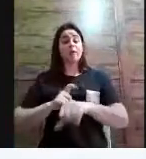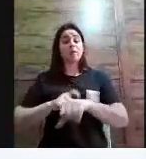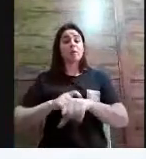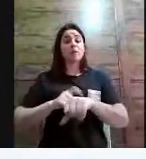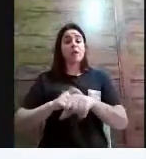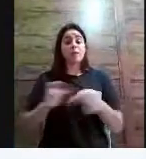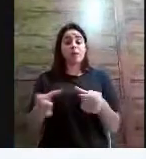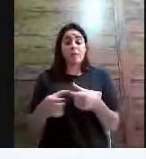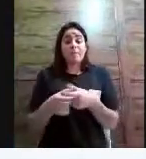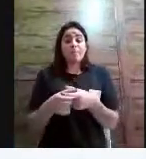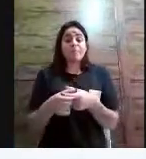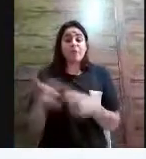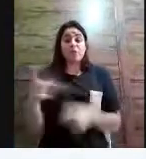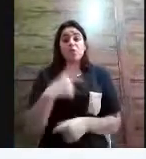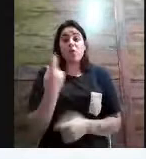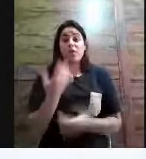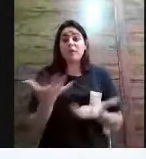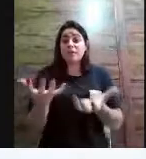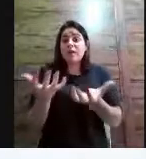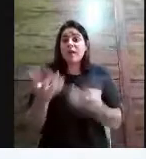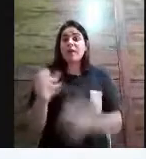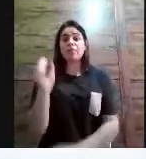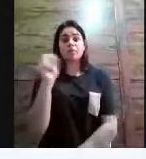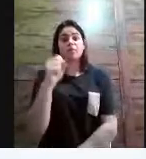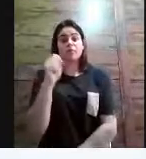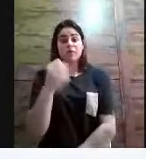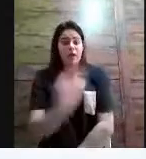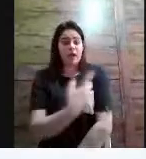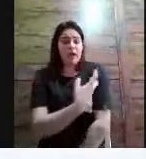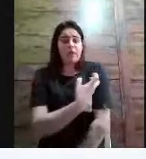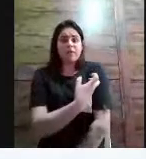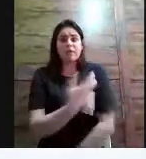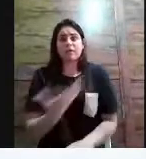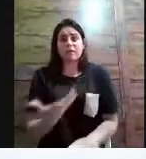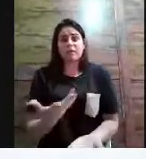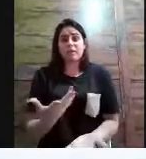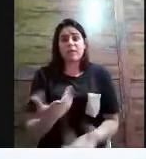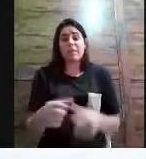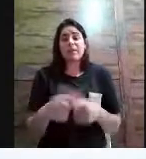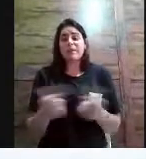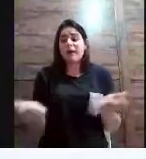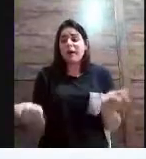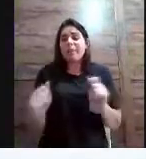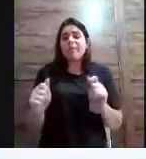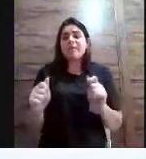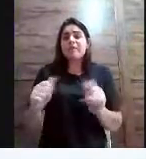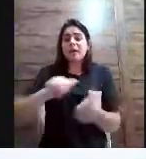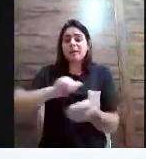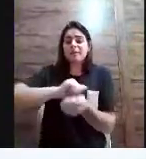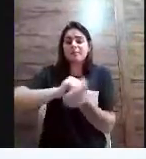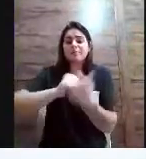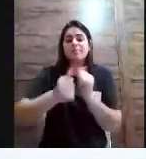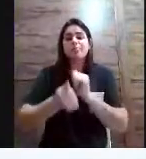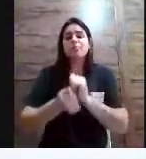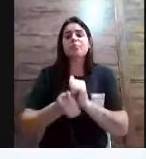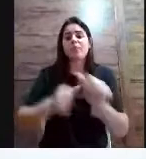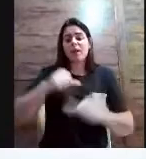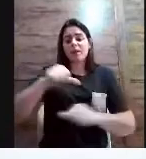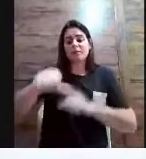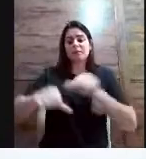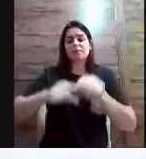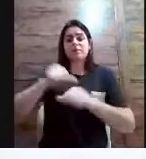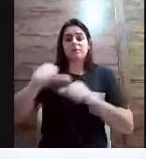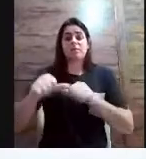ela aconteça, né? A grande dificuldade é a capacidade de mutação do HIV, né? Tem vários